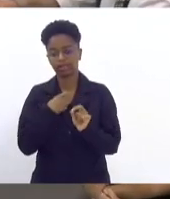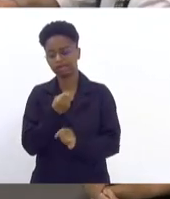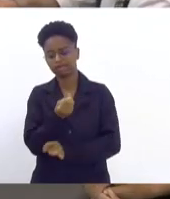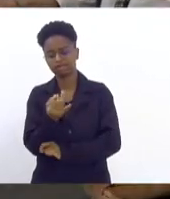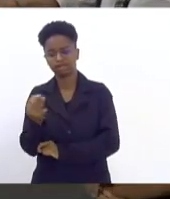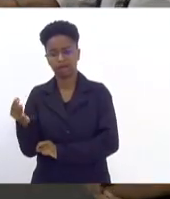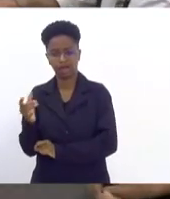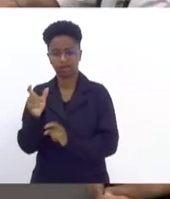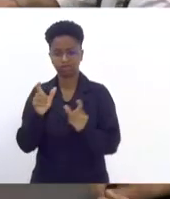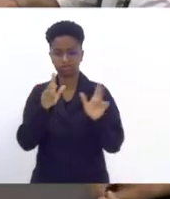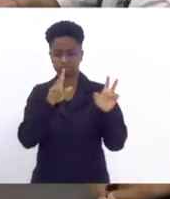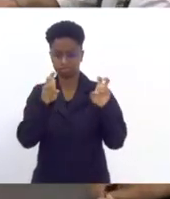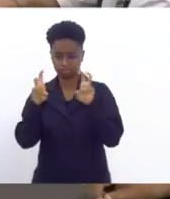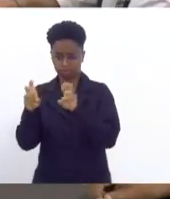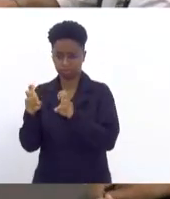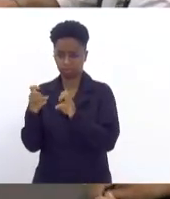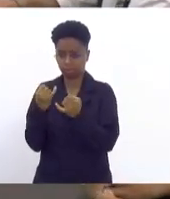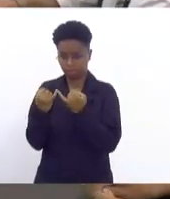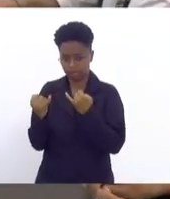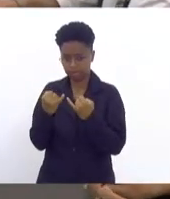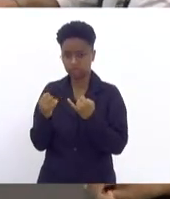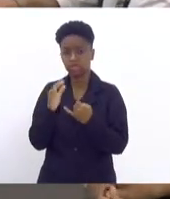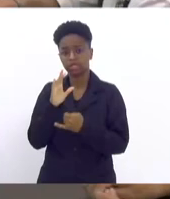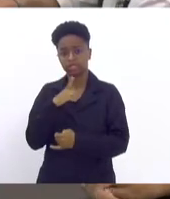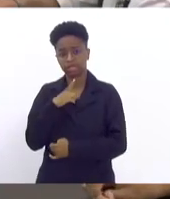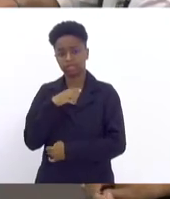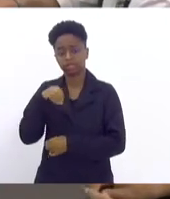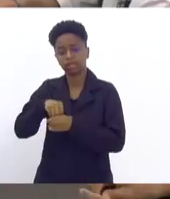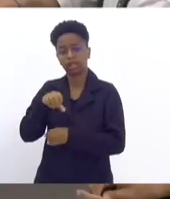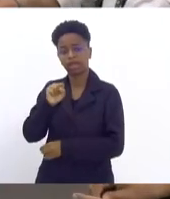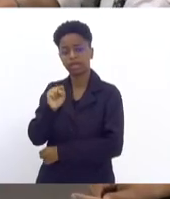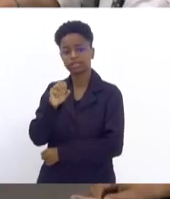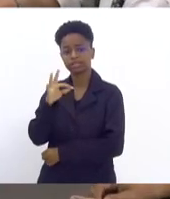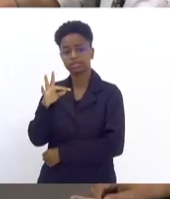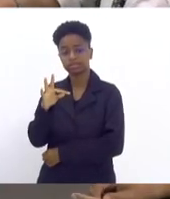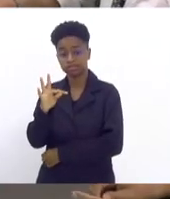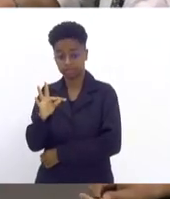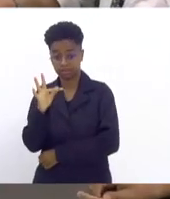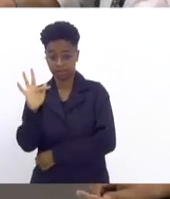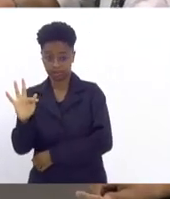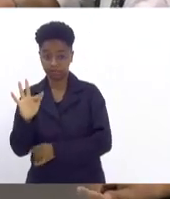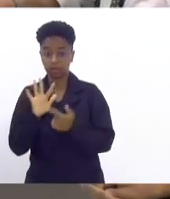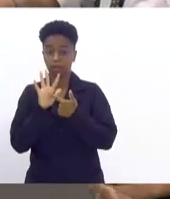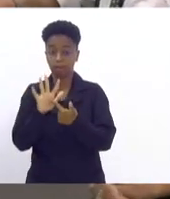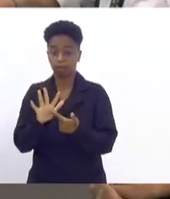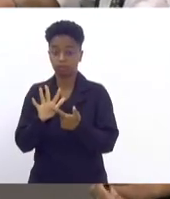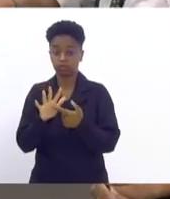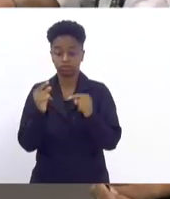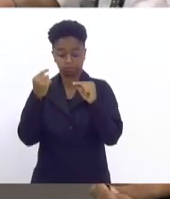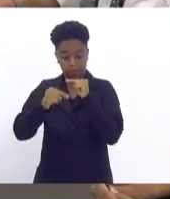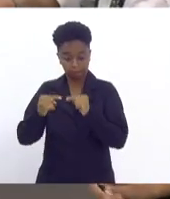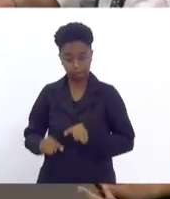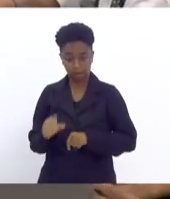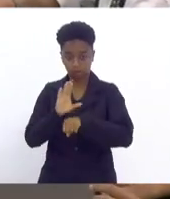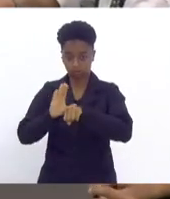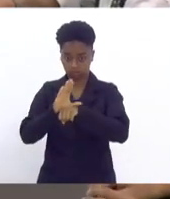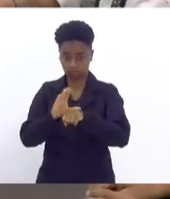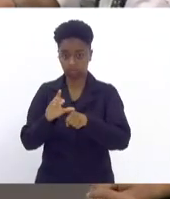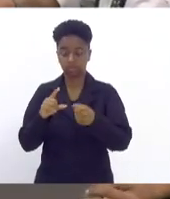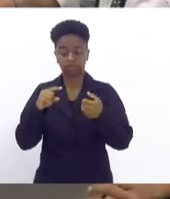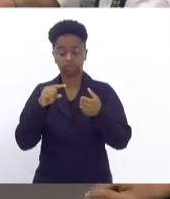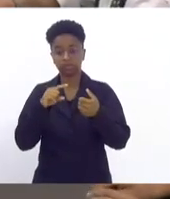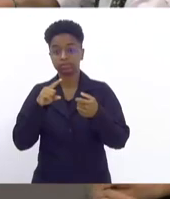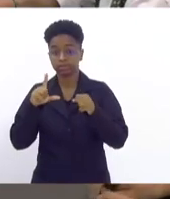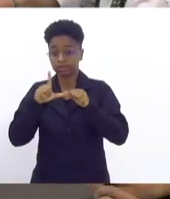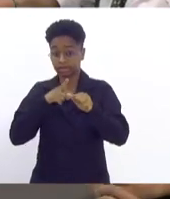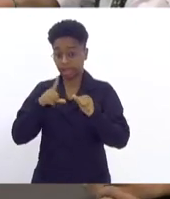casos semelhantes pacificados no STF como inconstitucional pelas seguintes razões. Artigo 22